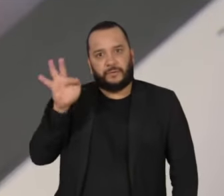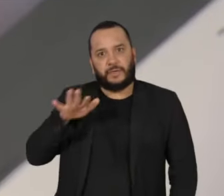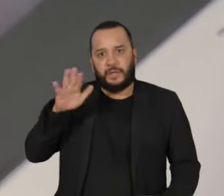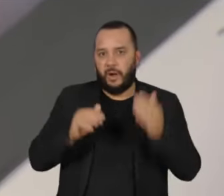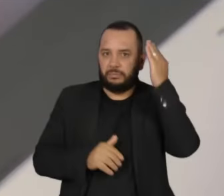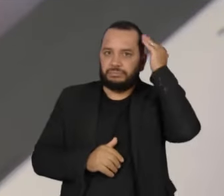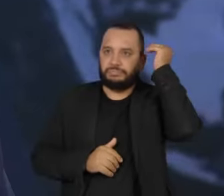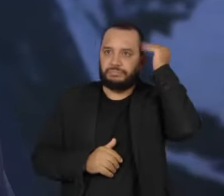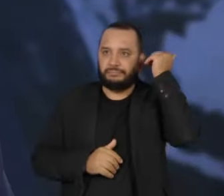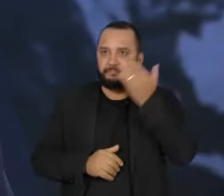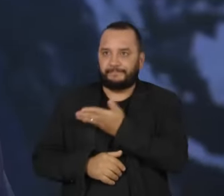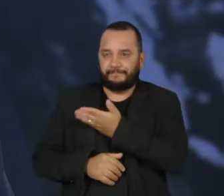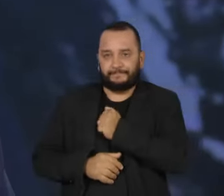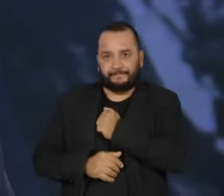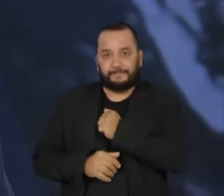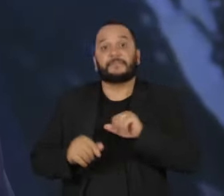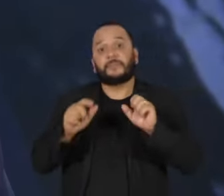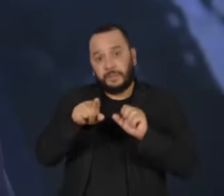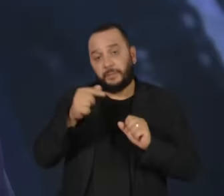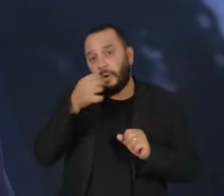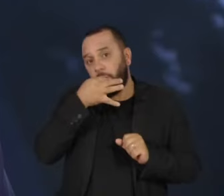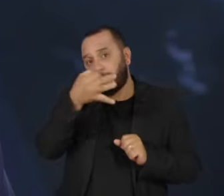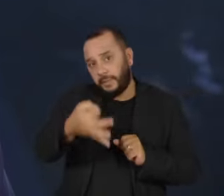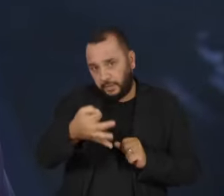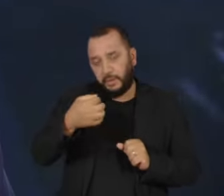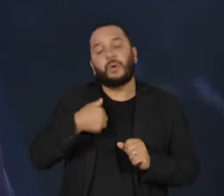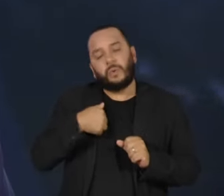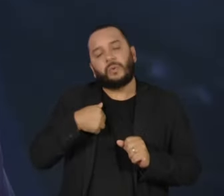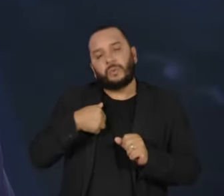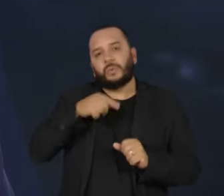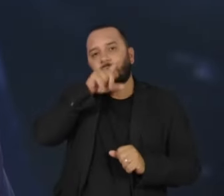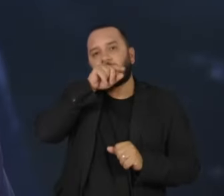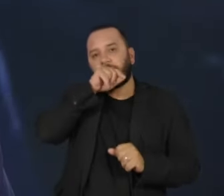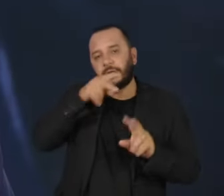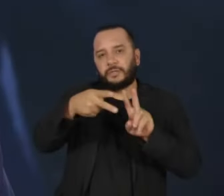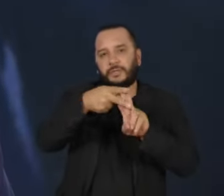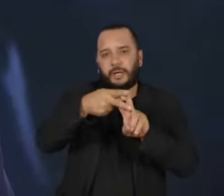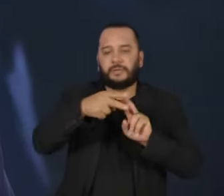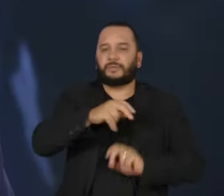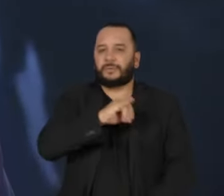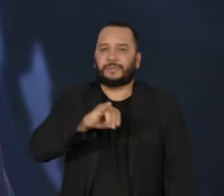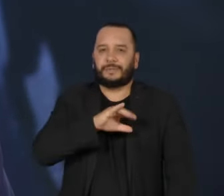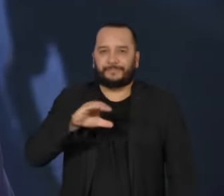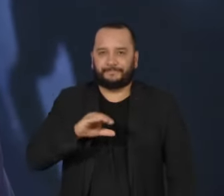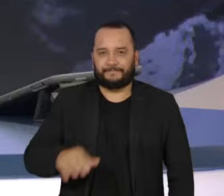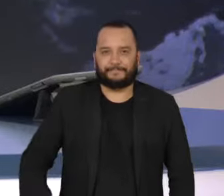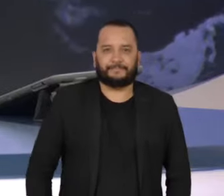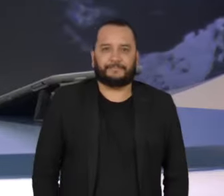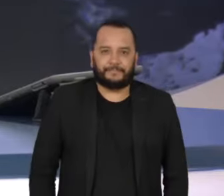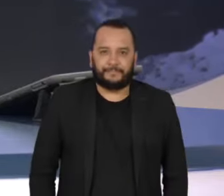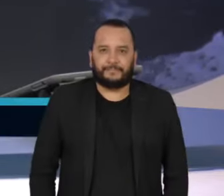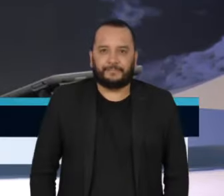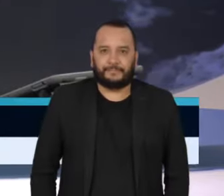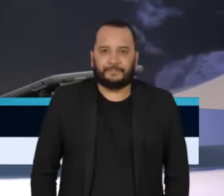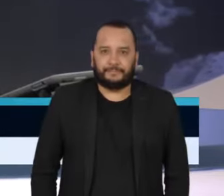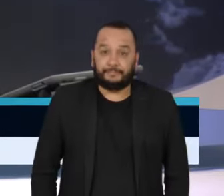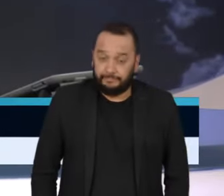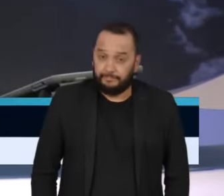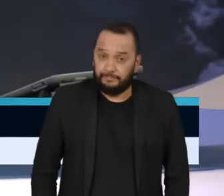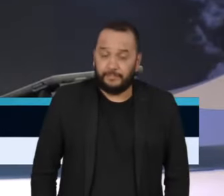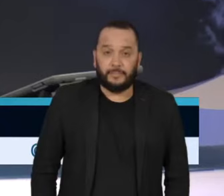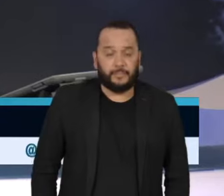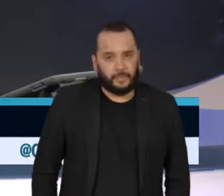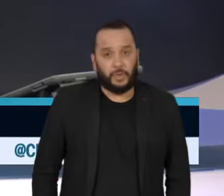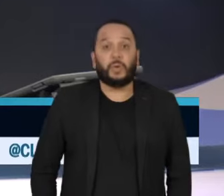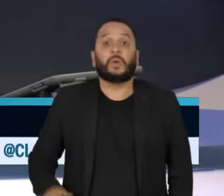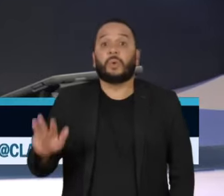Ayrton Soares. E você também pode participar fazendo comentários pelo Twitter na hashtag Jornal da Cultura. O governo